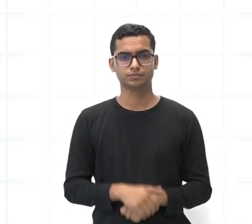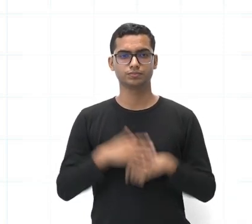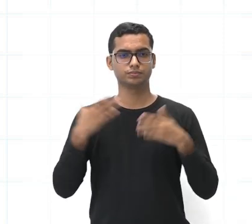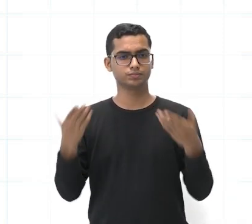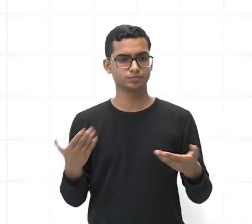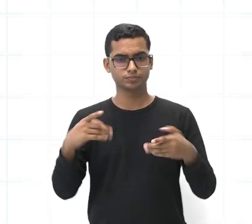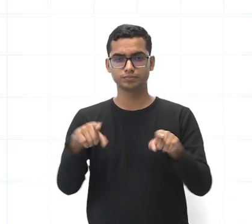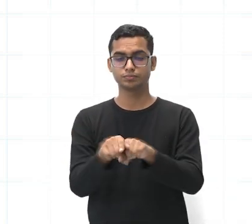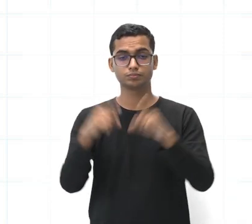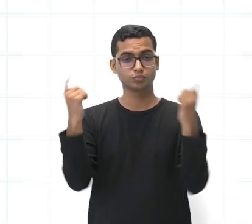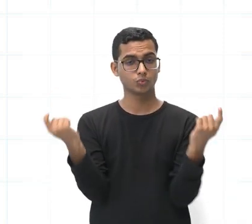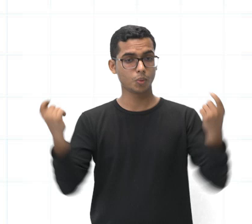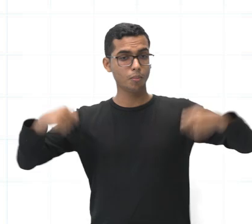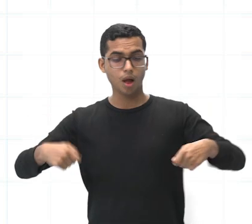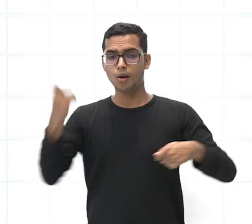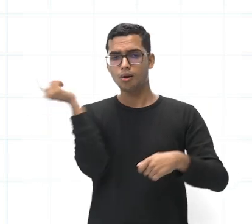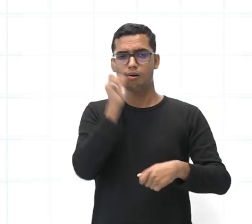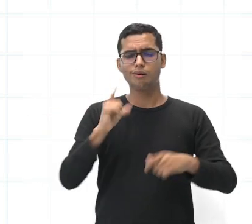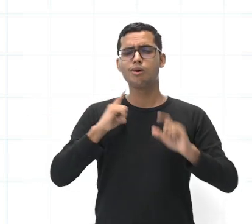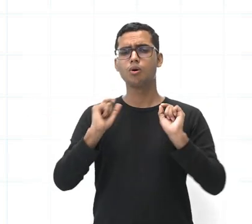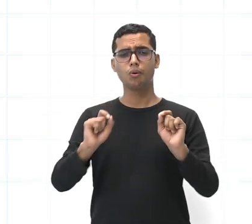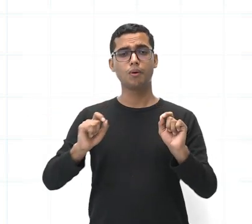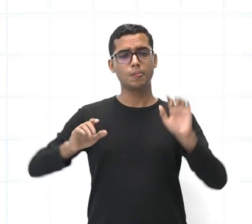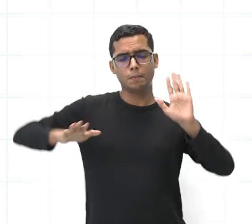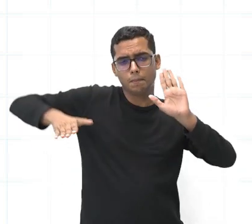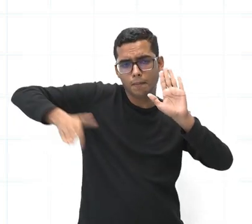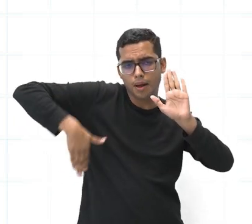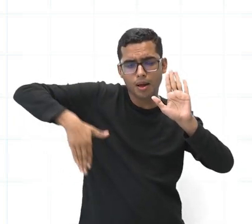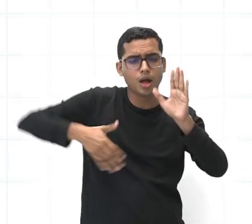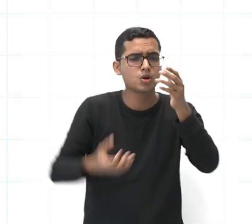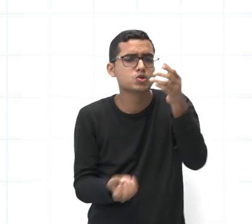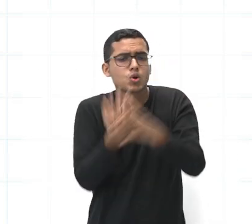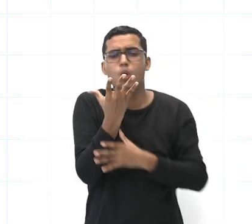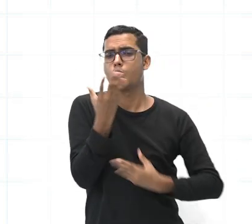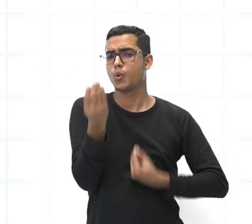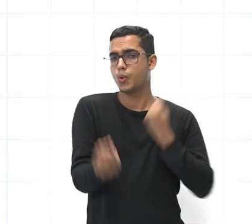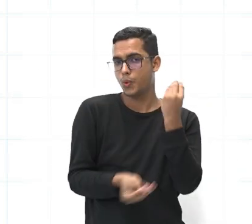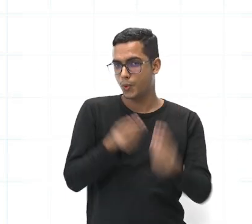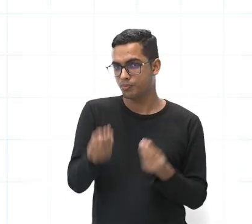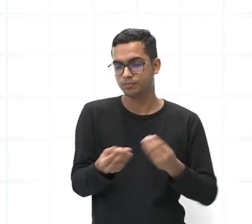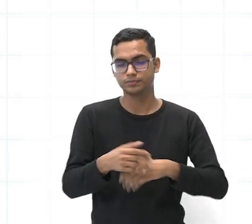capacidade de nadar, ela nasceu a partir do quê?